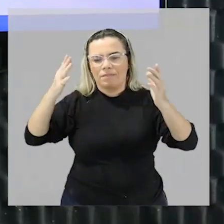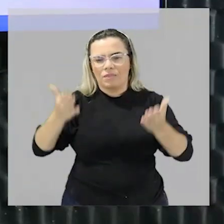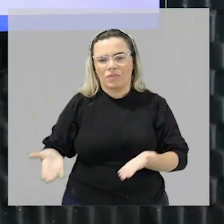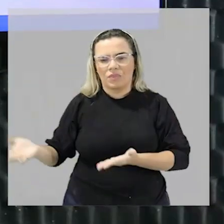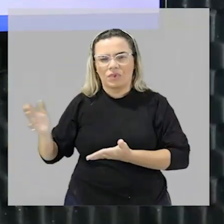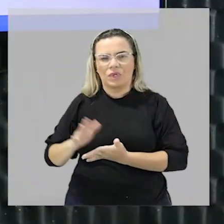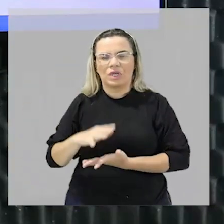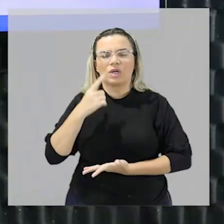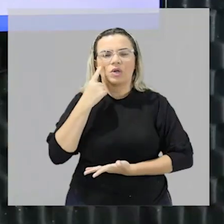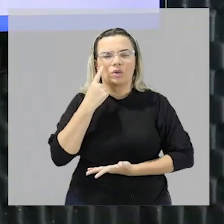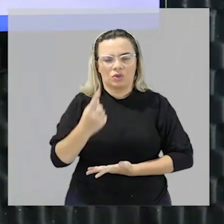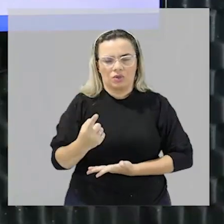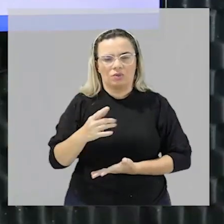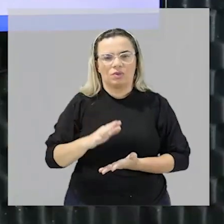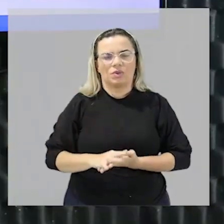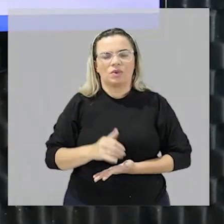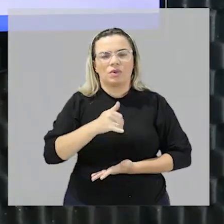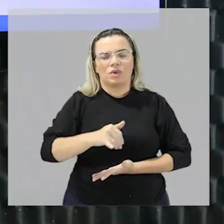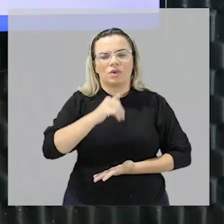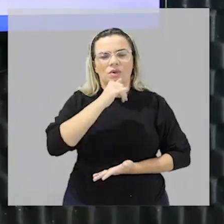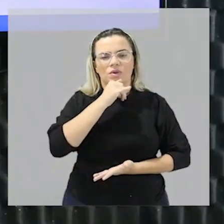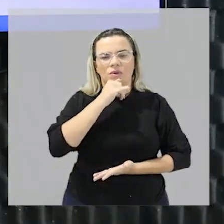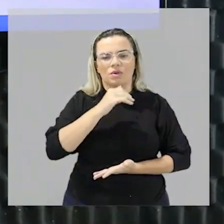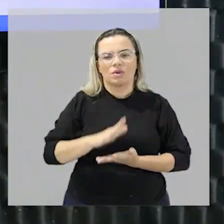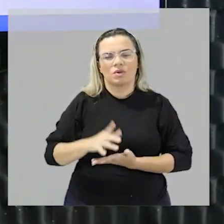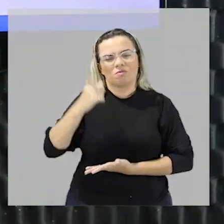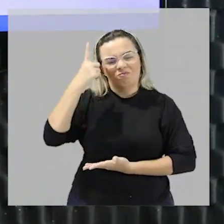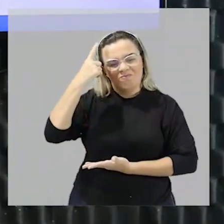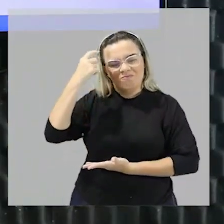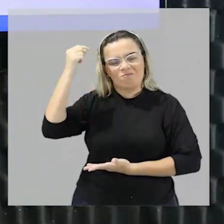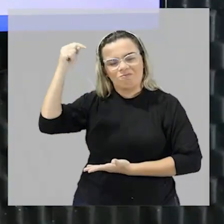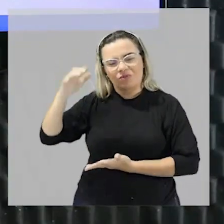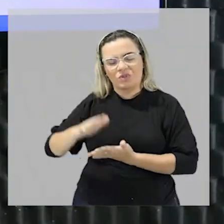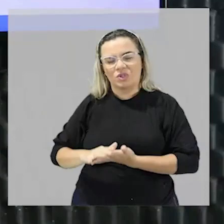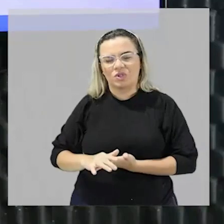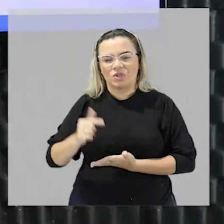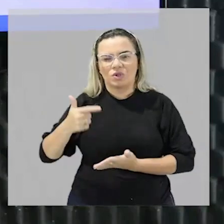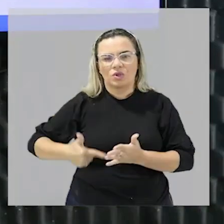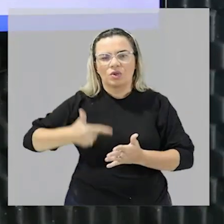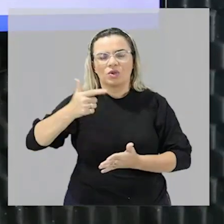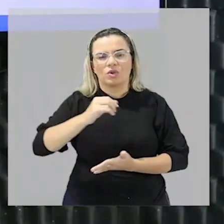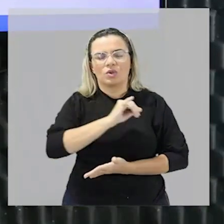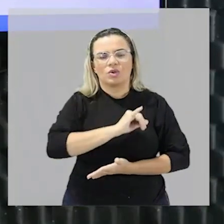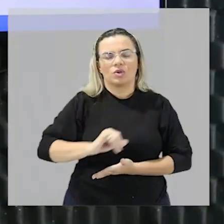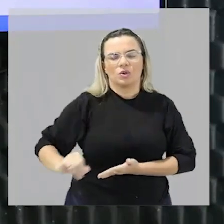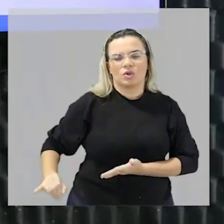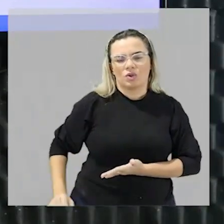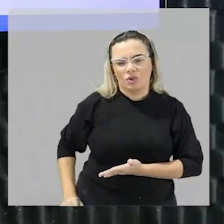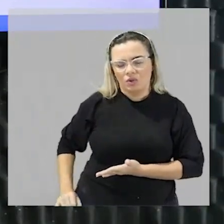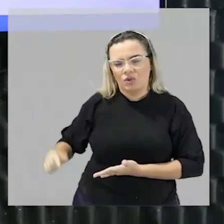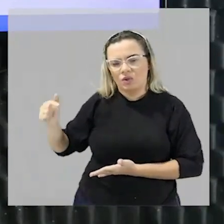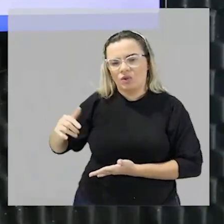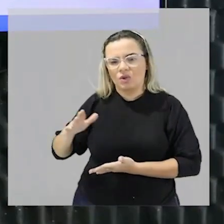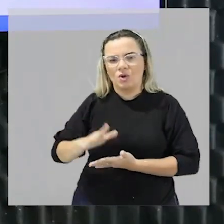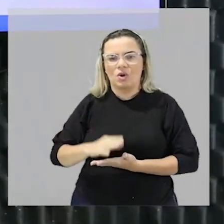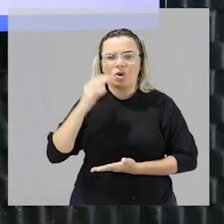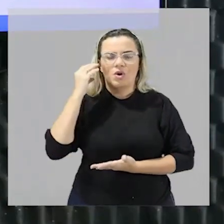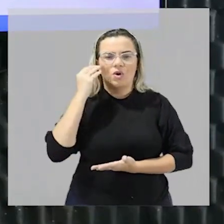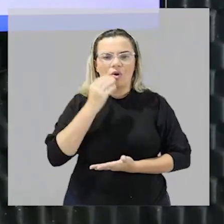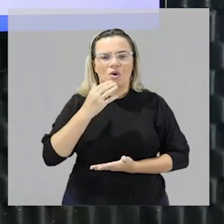nós estamos olhando. Tá? Para trabalhar aquela ideia que durante o Segundo Império, Dom Pedro, com toda a sua